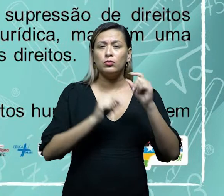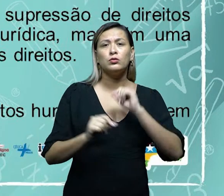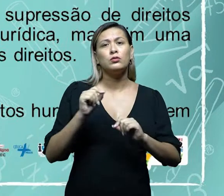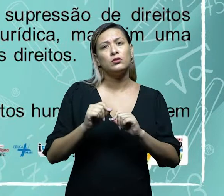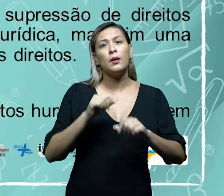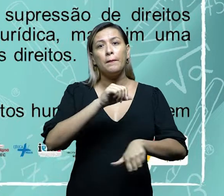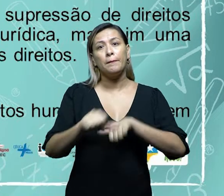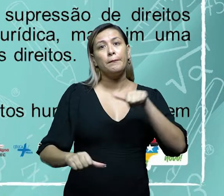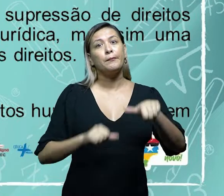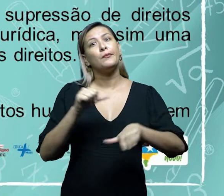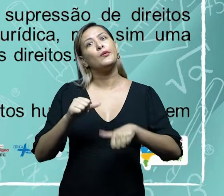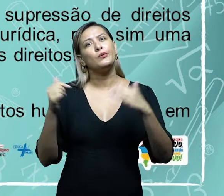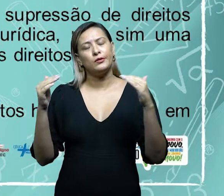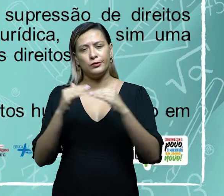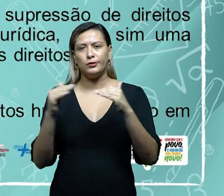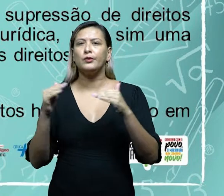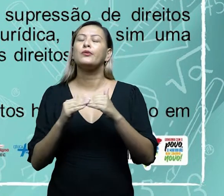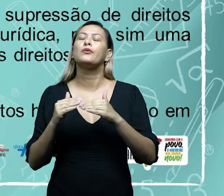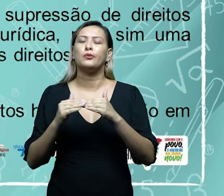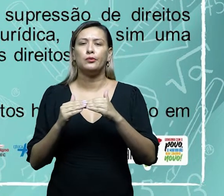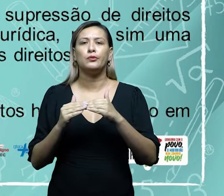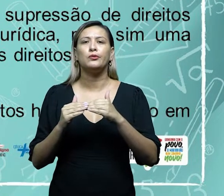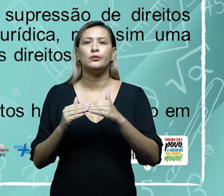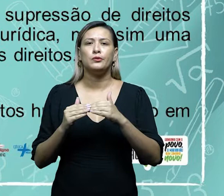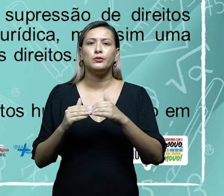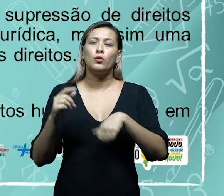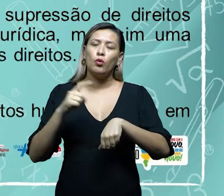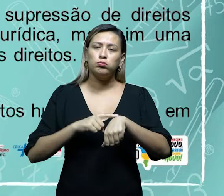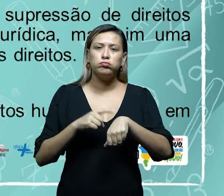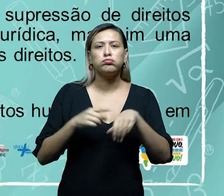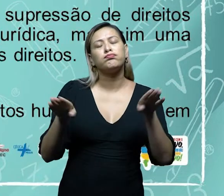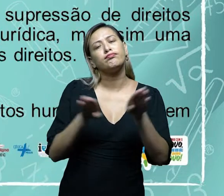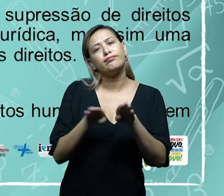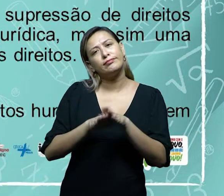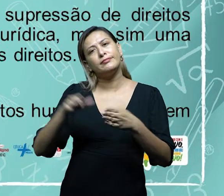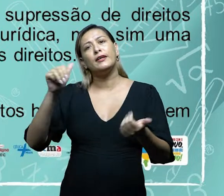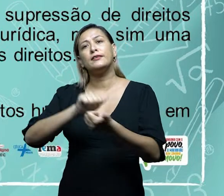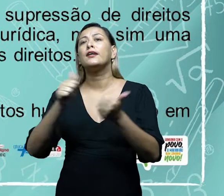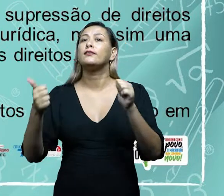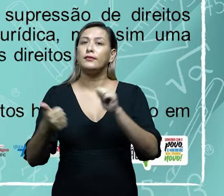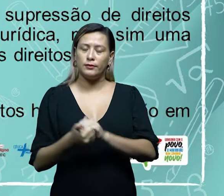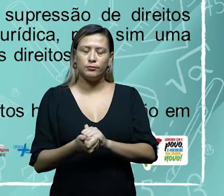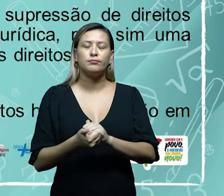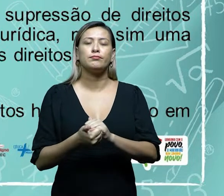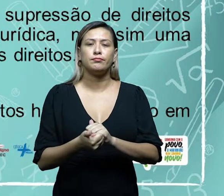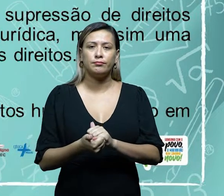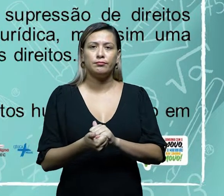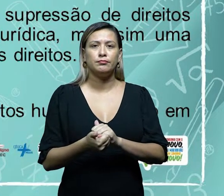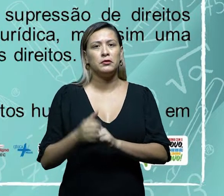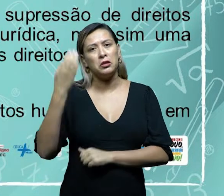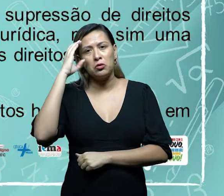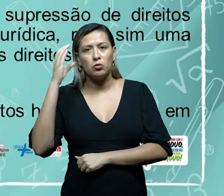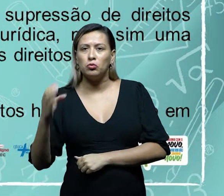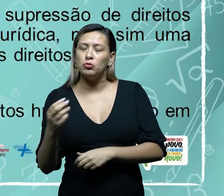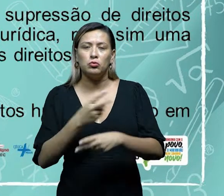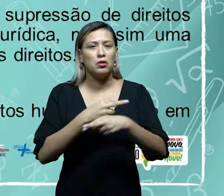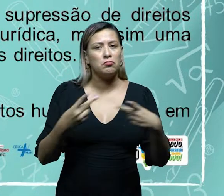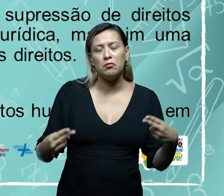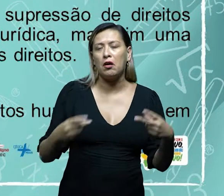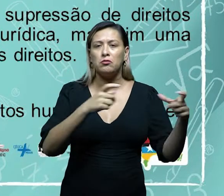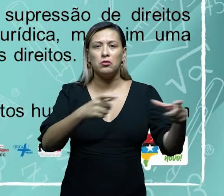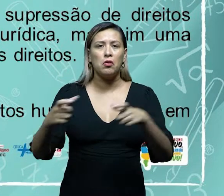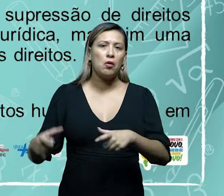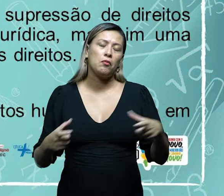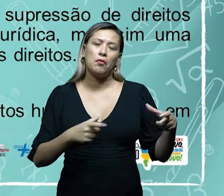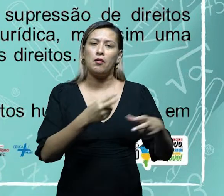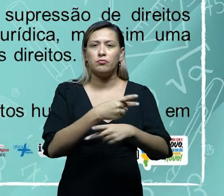acordo com a situação, né? Eles são adaptáveis, eles conseguem se adaptar em várias culturas, vários ambientes, né?